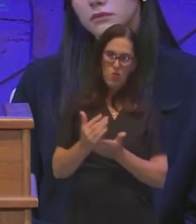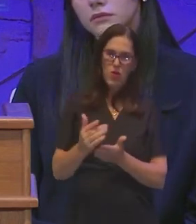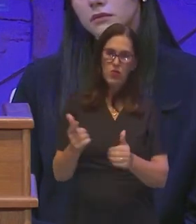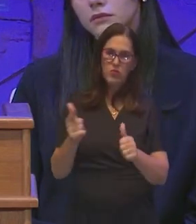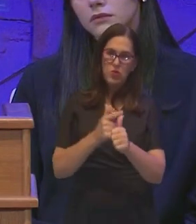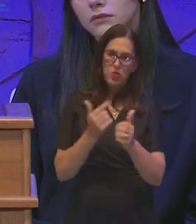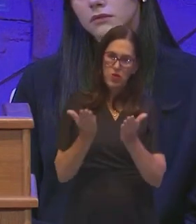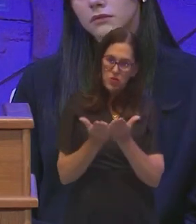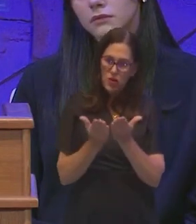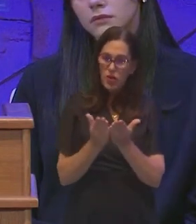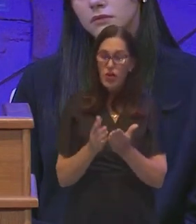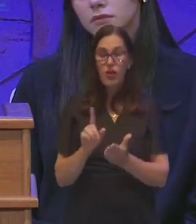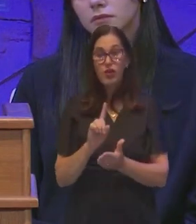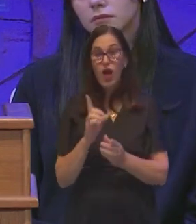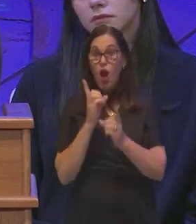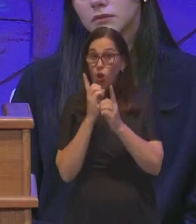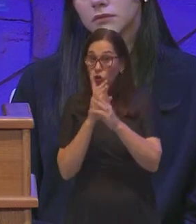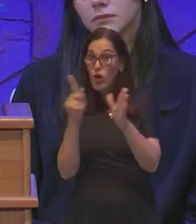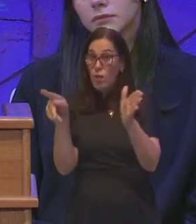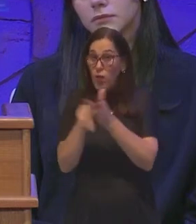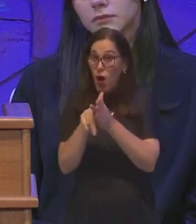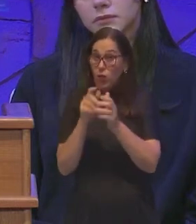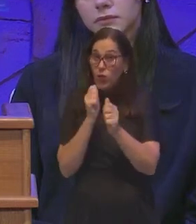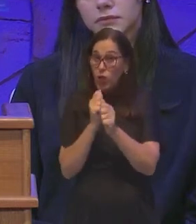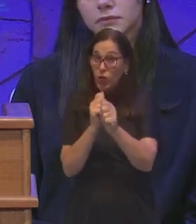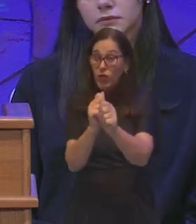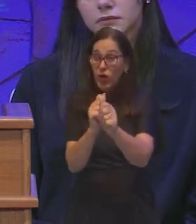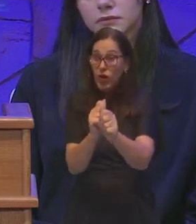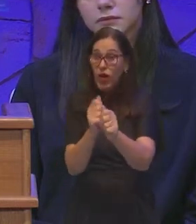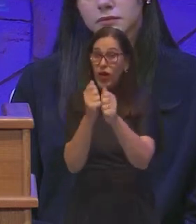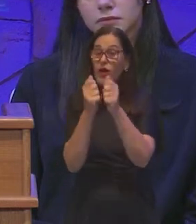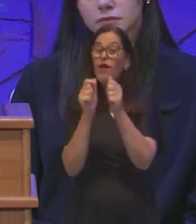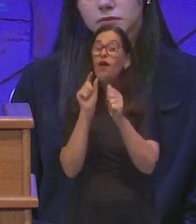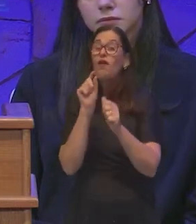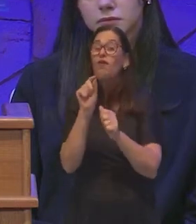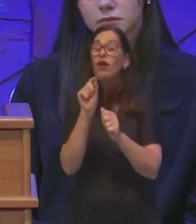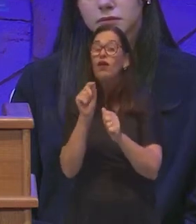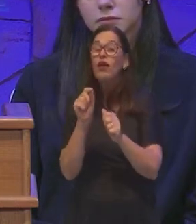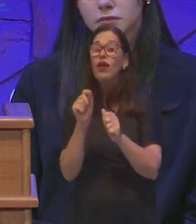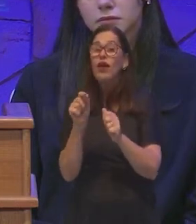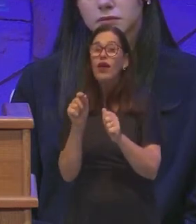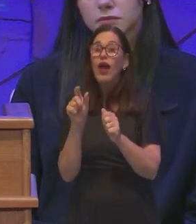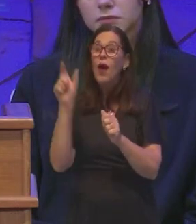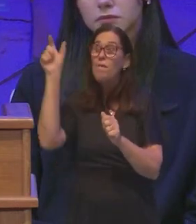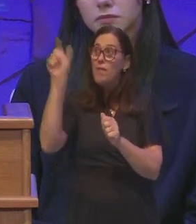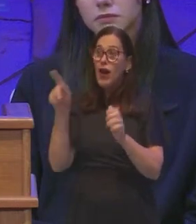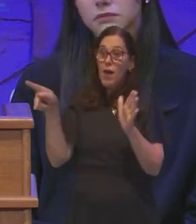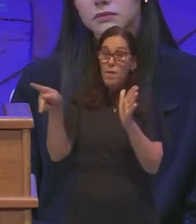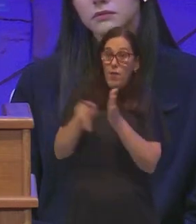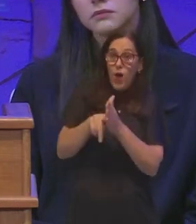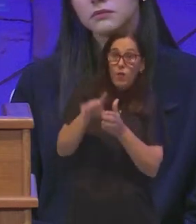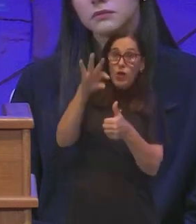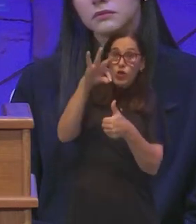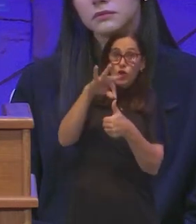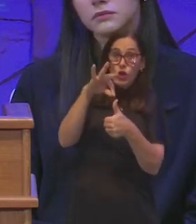cristãos. Mas a doutrina dos apóstolos fala sobre a palavra de Cristo